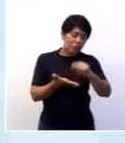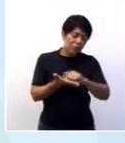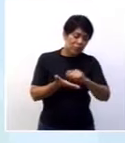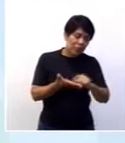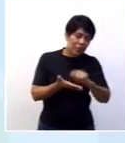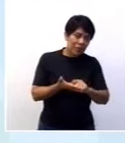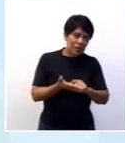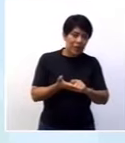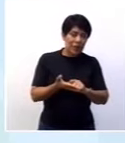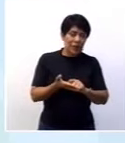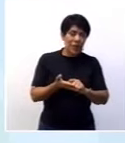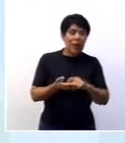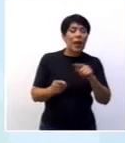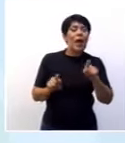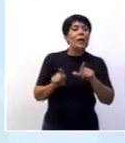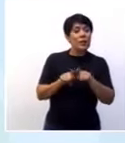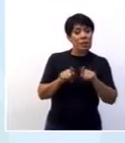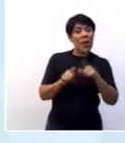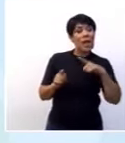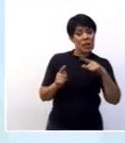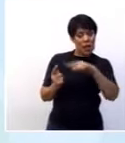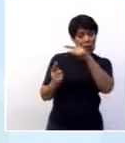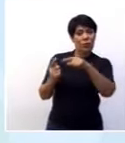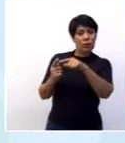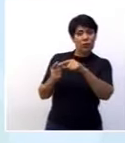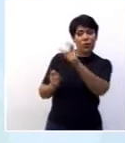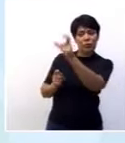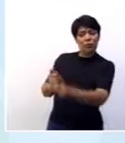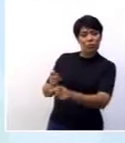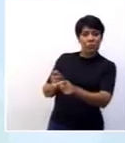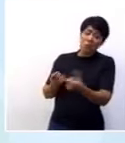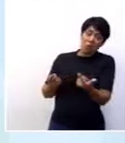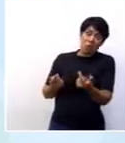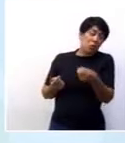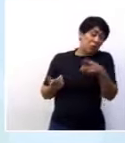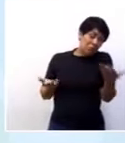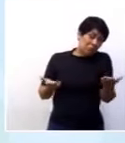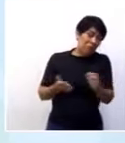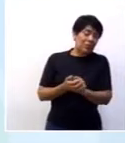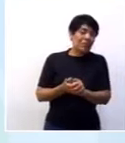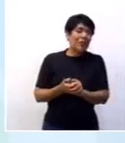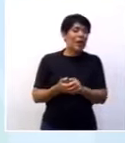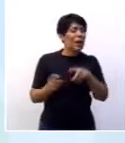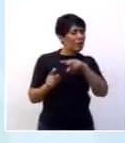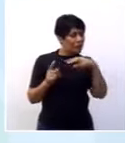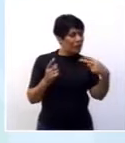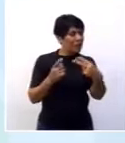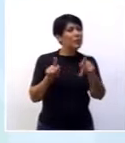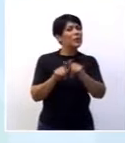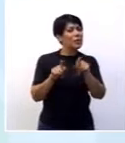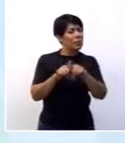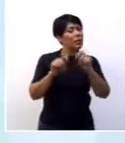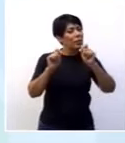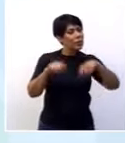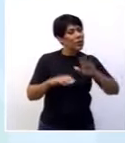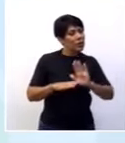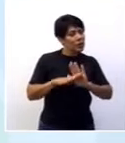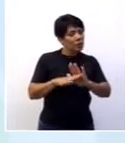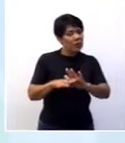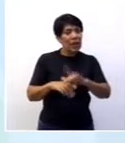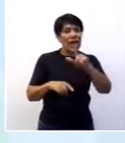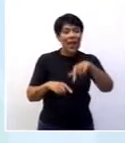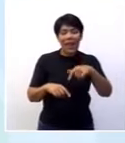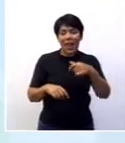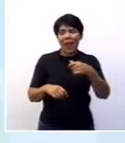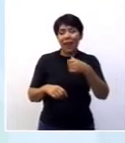quem? Lembra, já disse isso para vocês. Aliás, a perspectiva do eu lírico também pode trazer, é